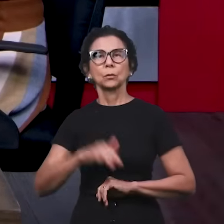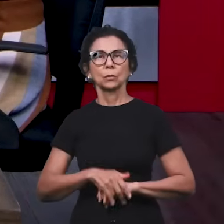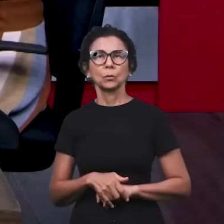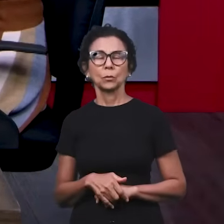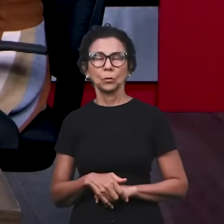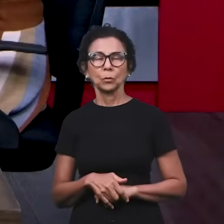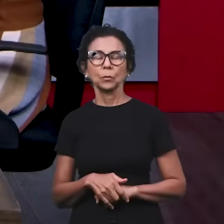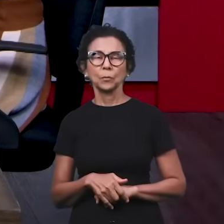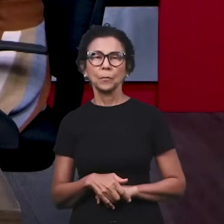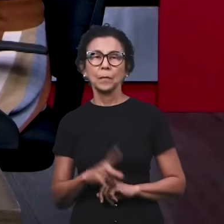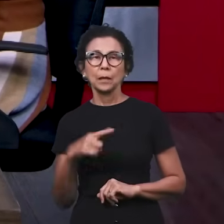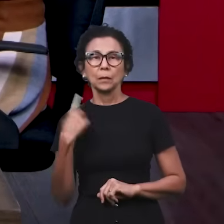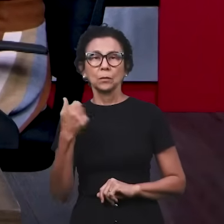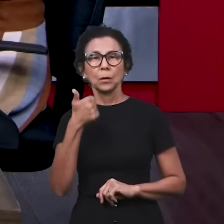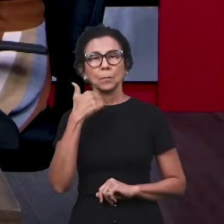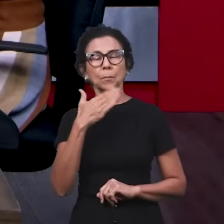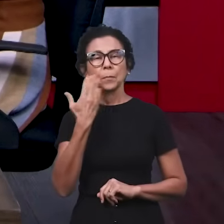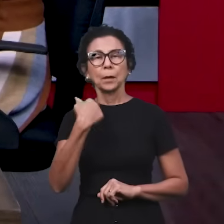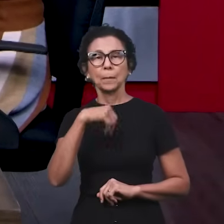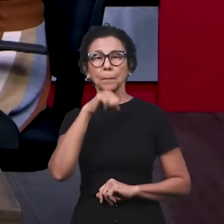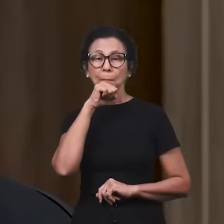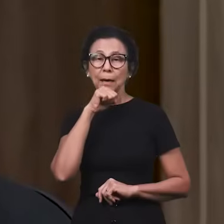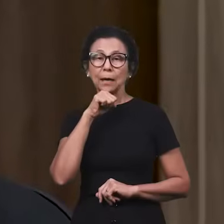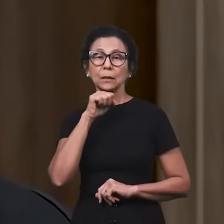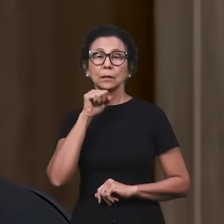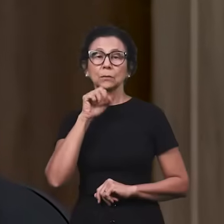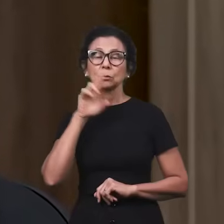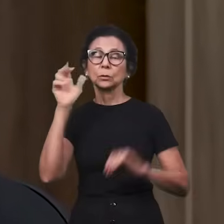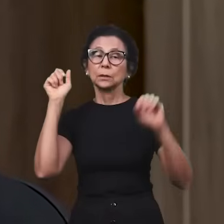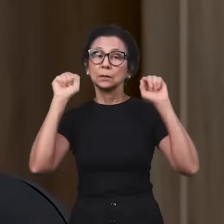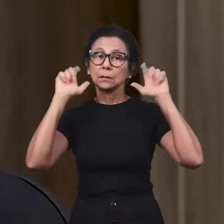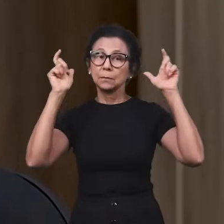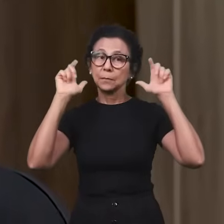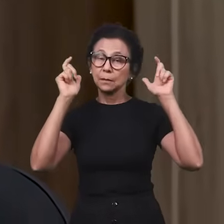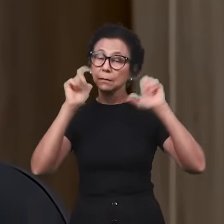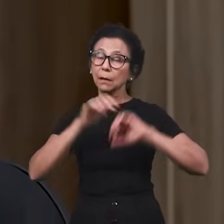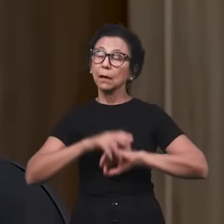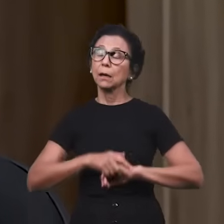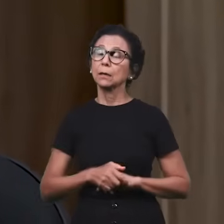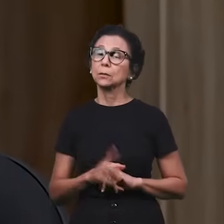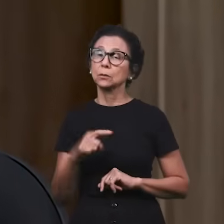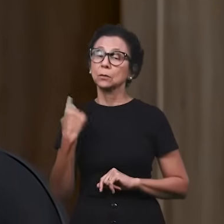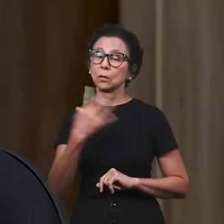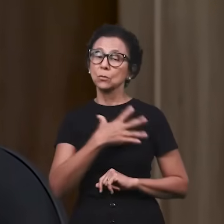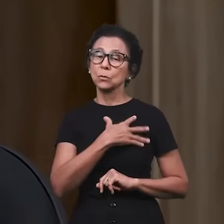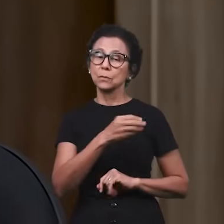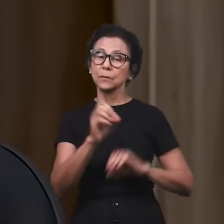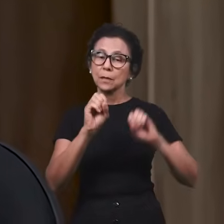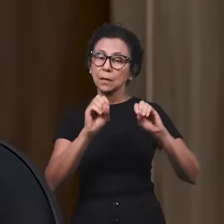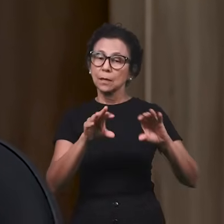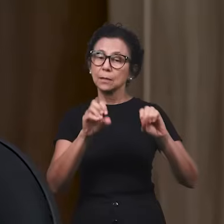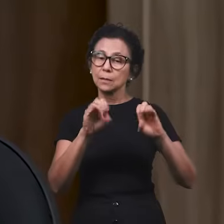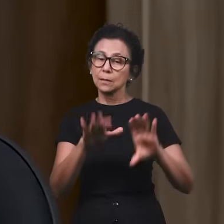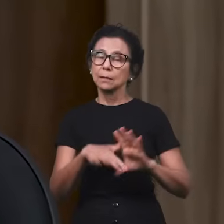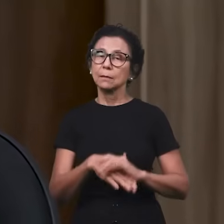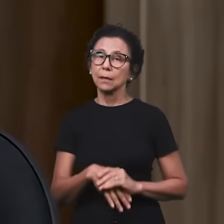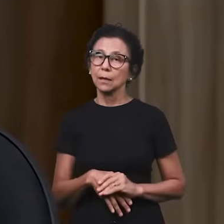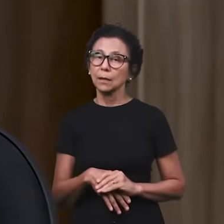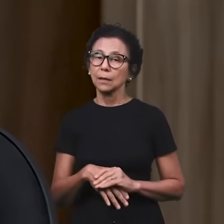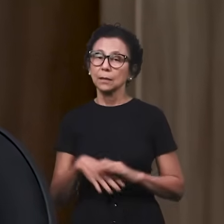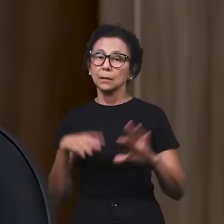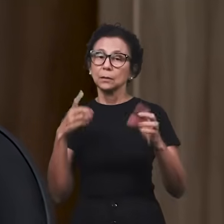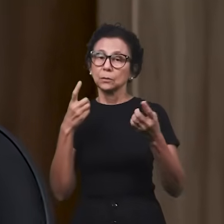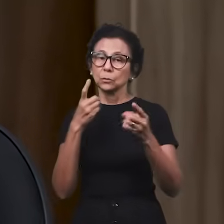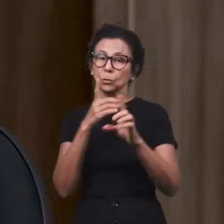pais para ensinarmos a história da igreja para os nossos filhos, para nós ensinarmos sobre as